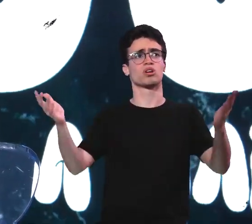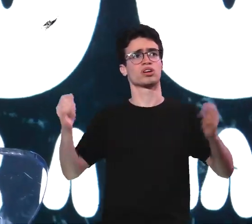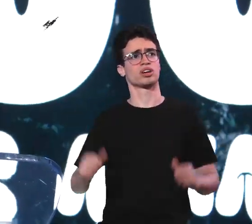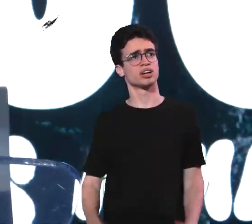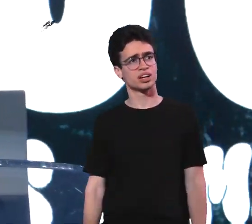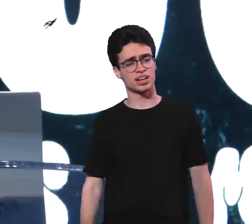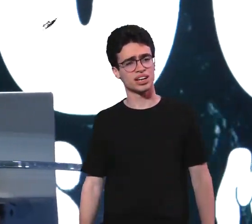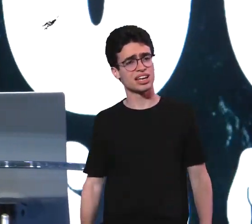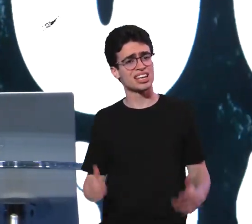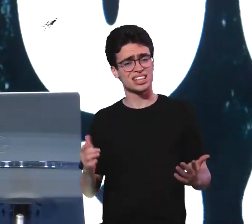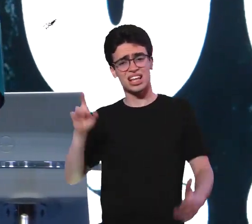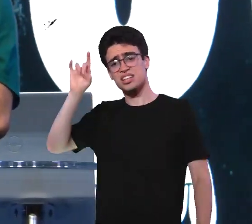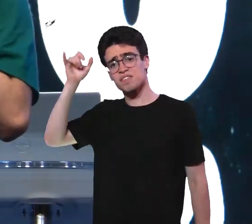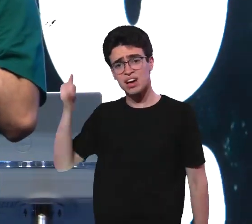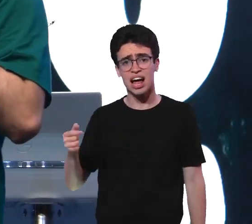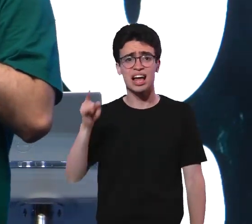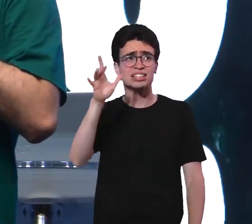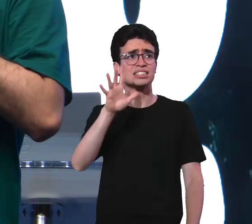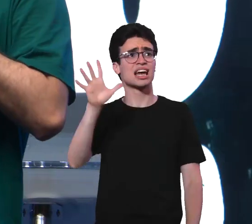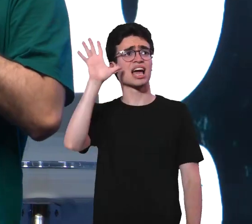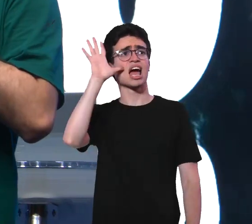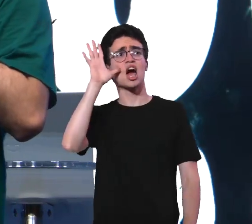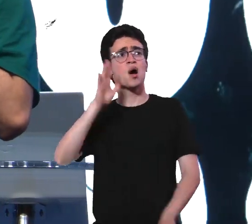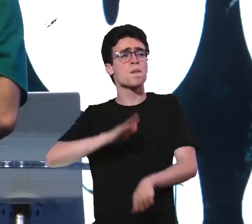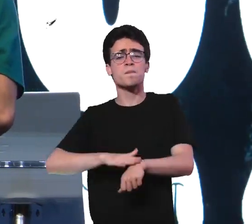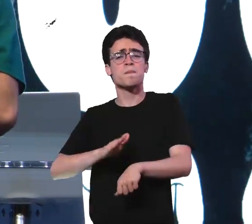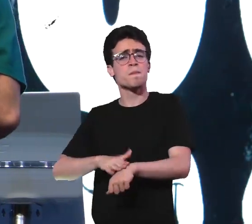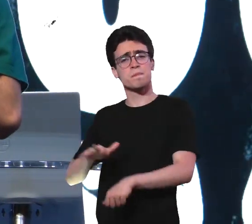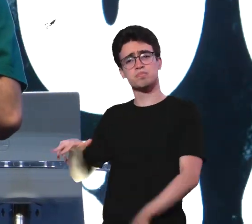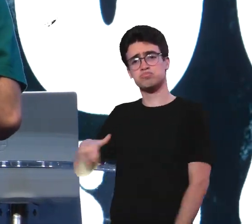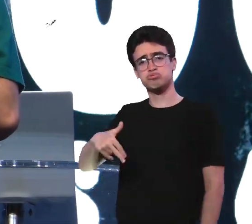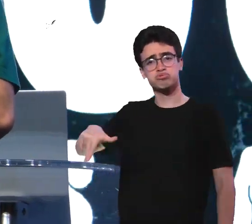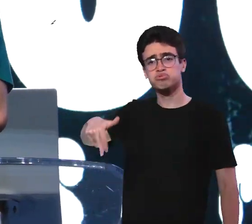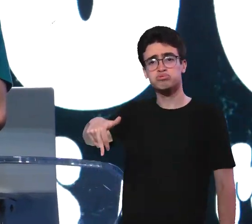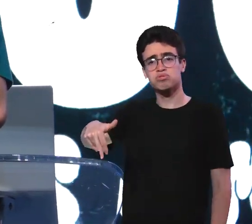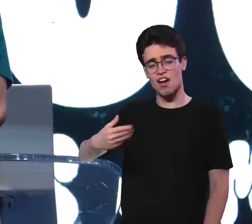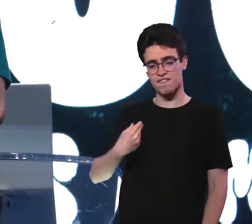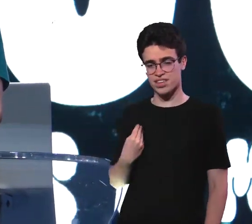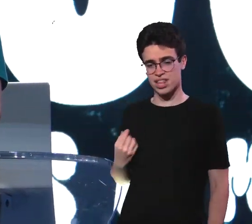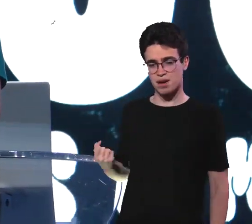O que Deus estava dizendo para Ezequiel é que onde o rio passar, tudo viverá.